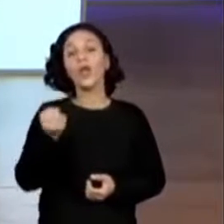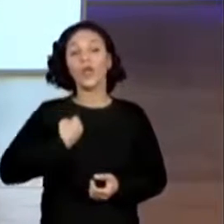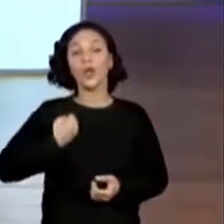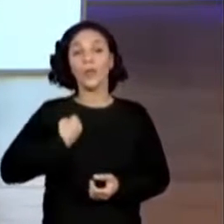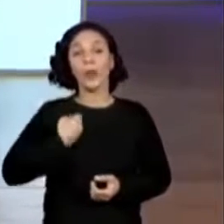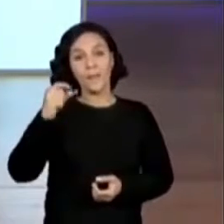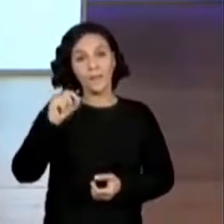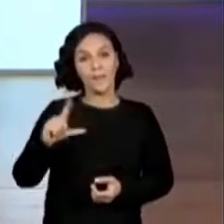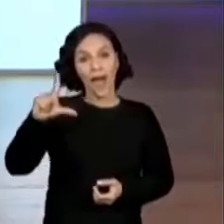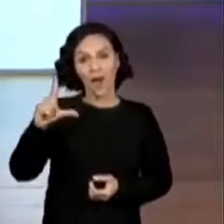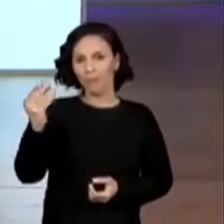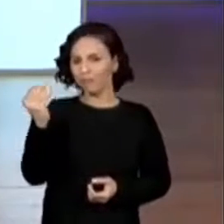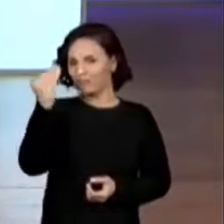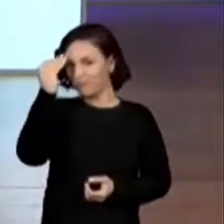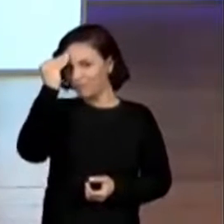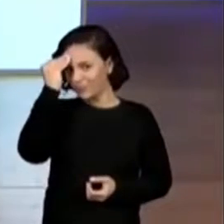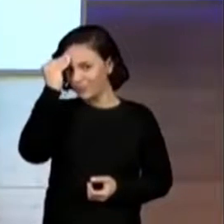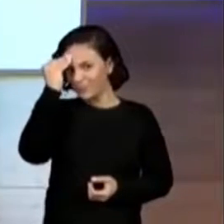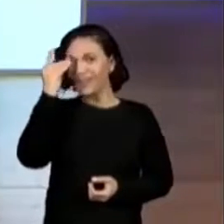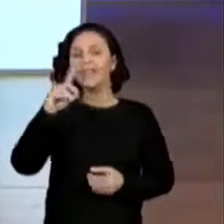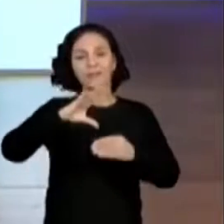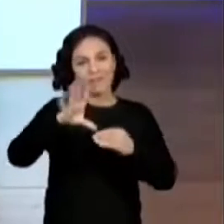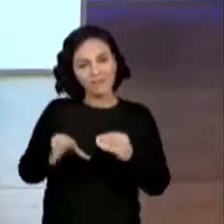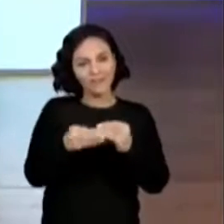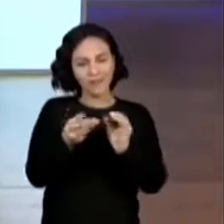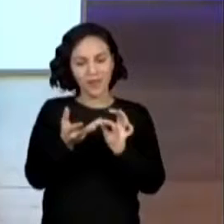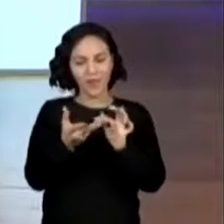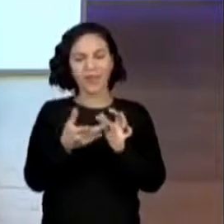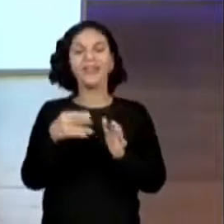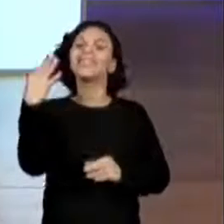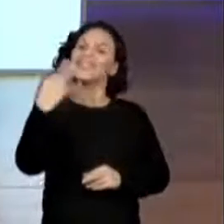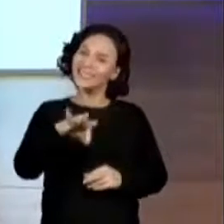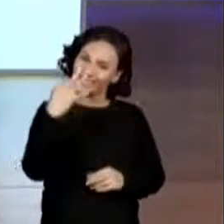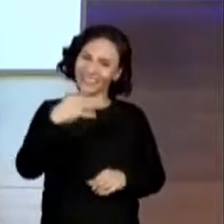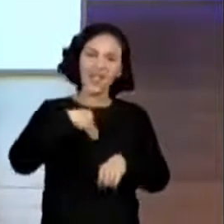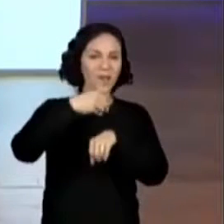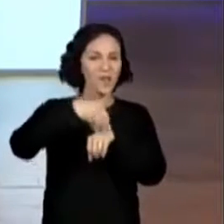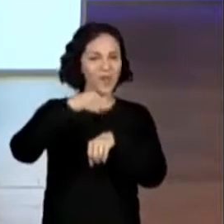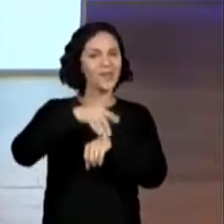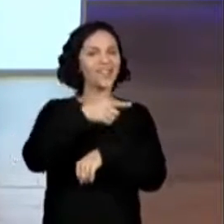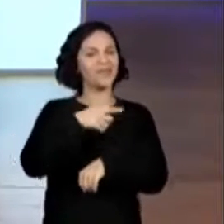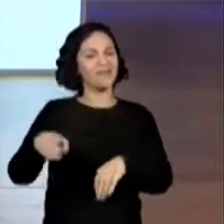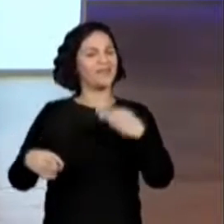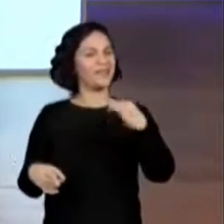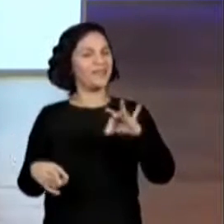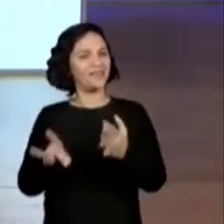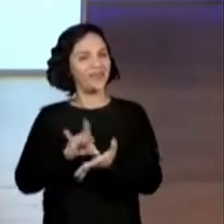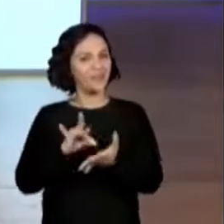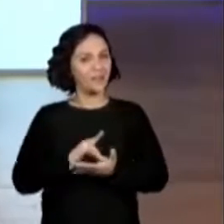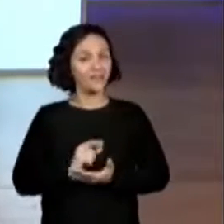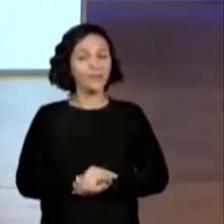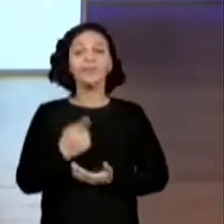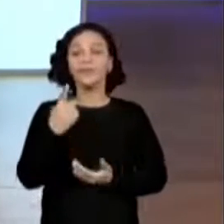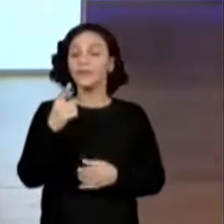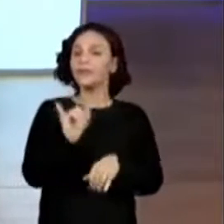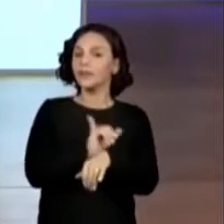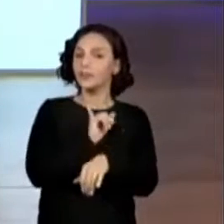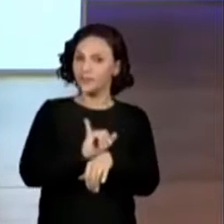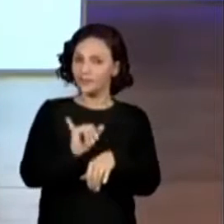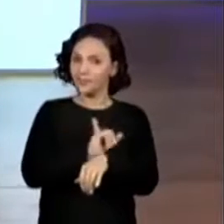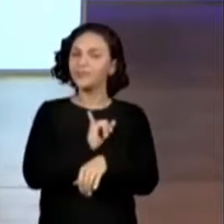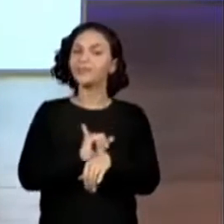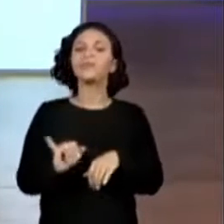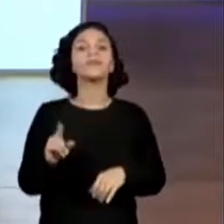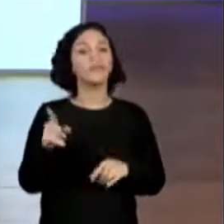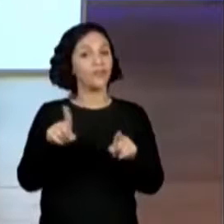cabeça e conta nos dedos. Perfeito! Foi o que a gente falou muito aqui essa semana. É verdade. Uma das estratégias e daqui a pouco a gente